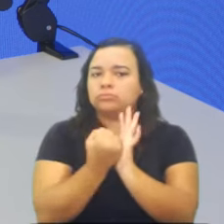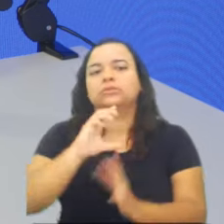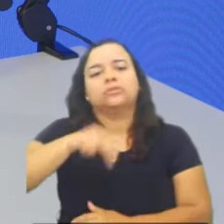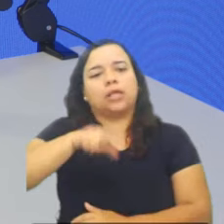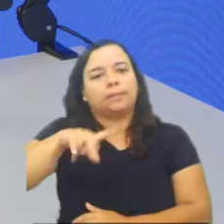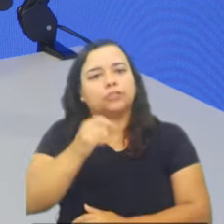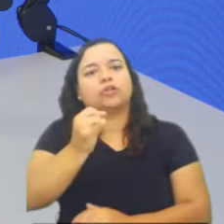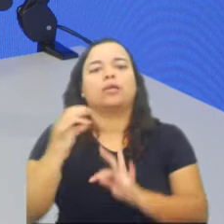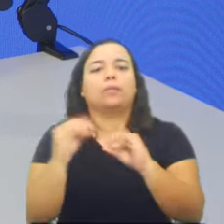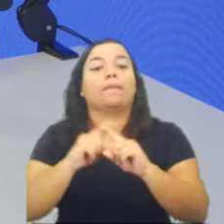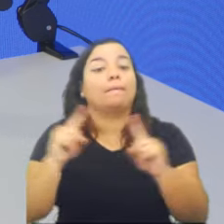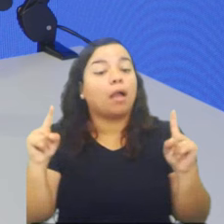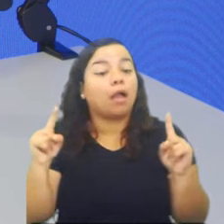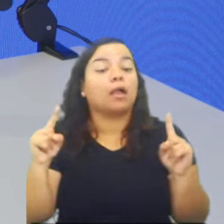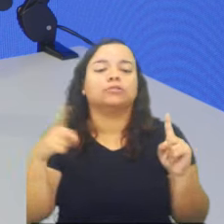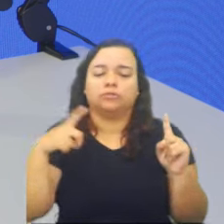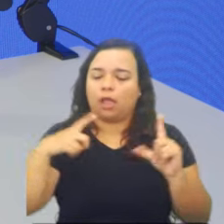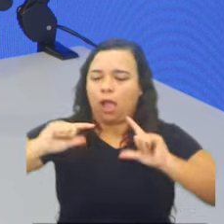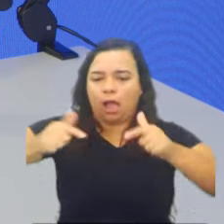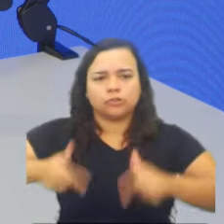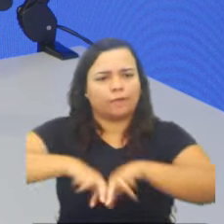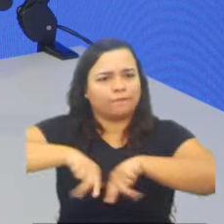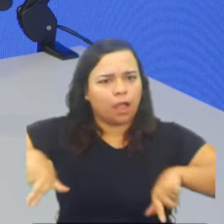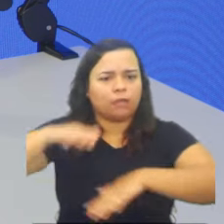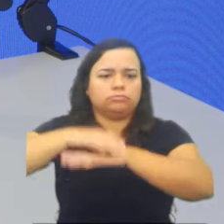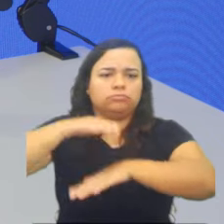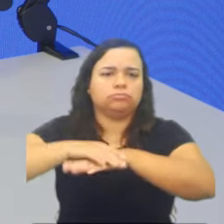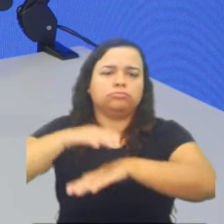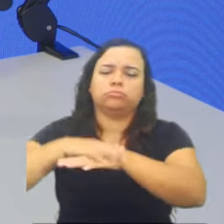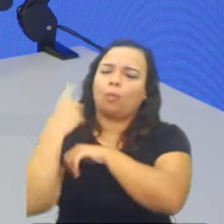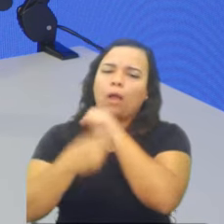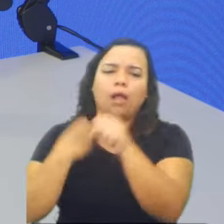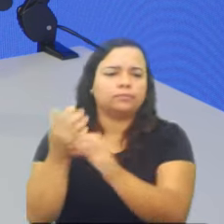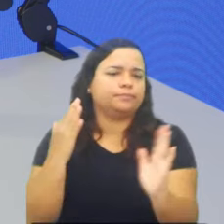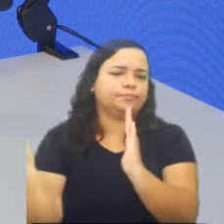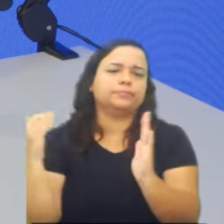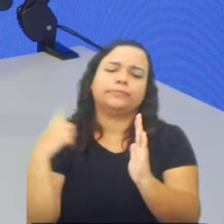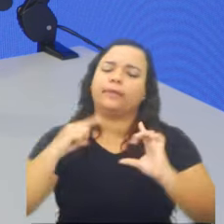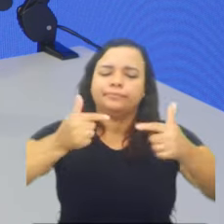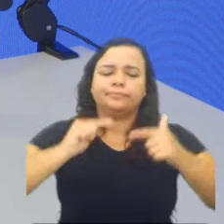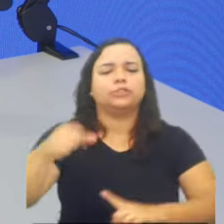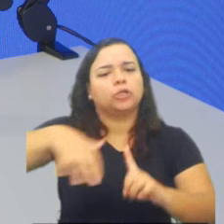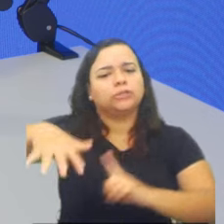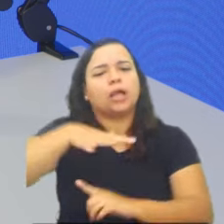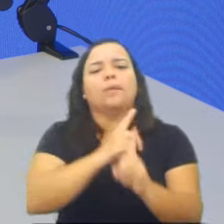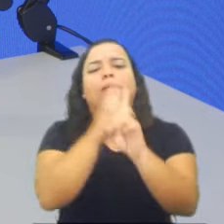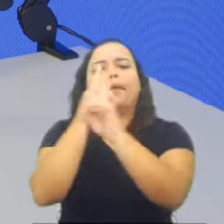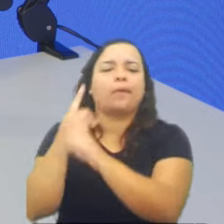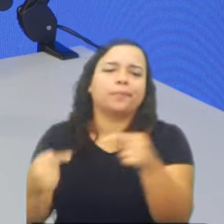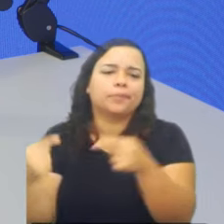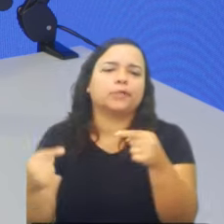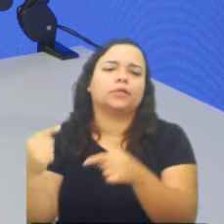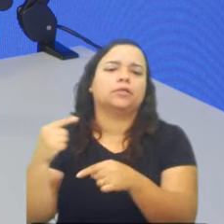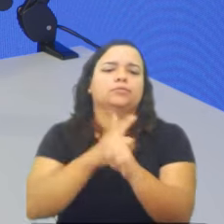parada Mas ela tem ações o ano inteiro ela tem eh ações sociais ela tem encontros de parados